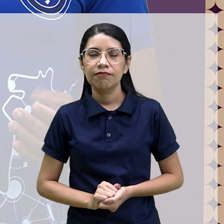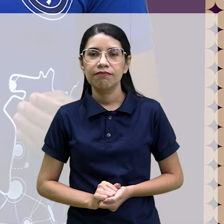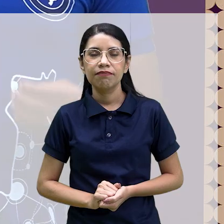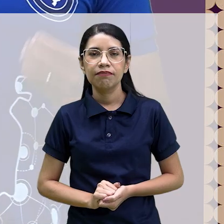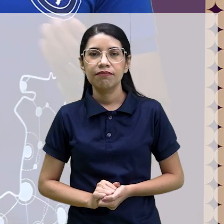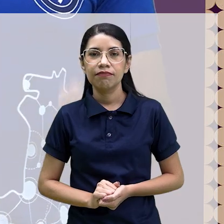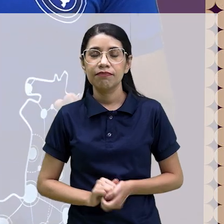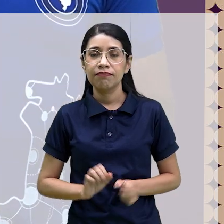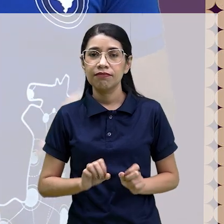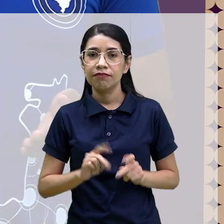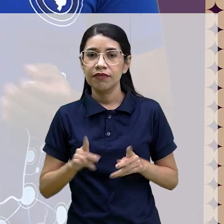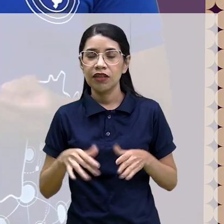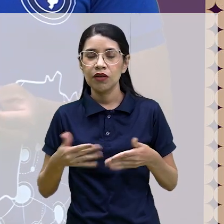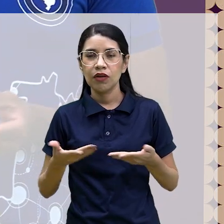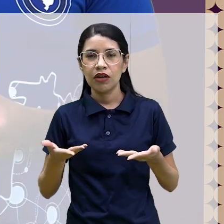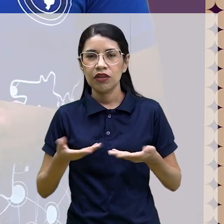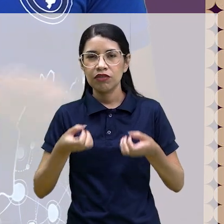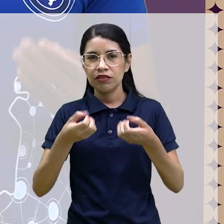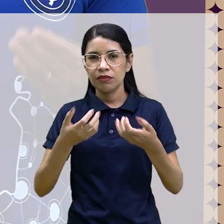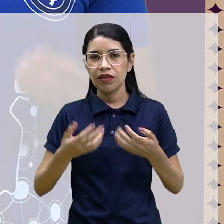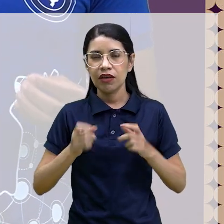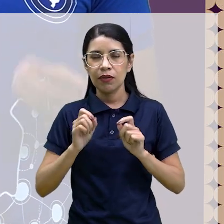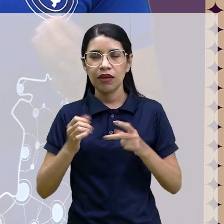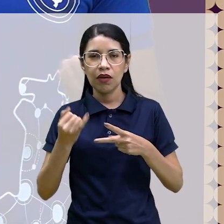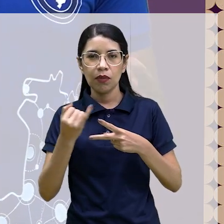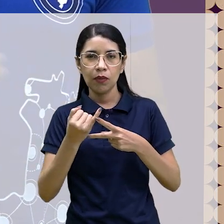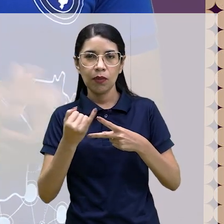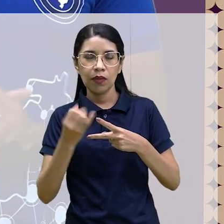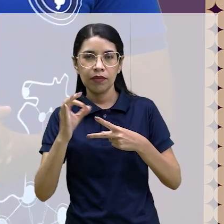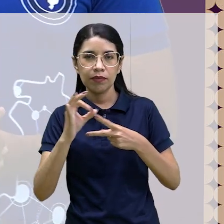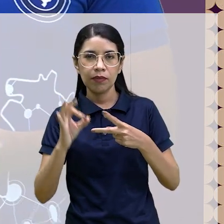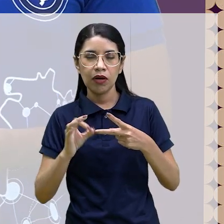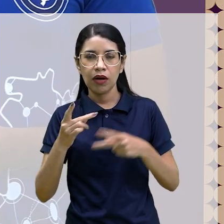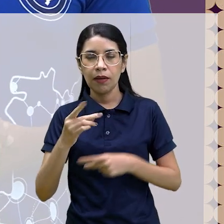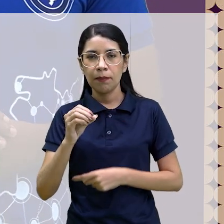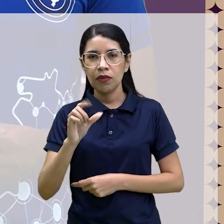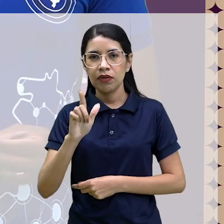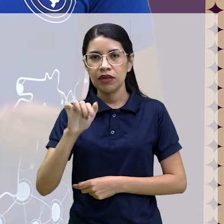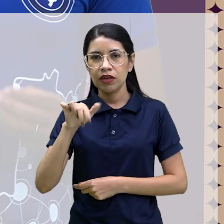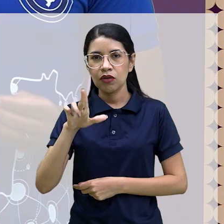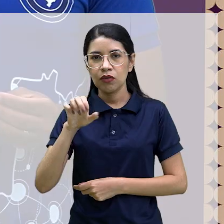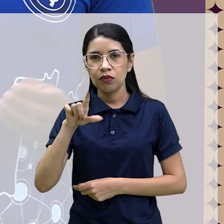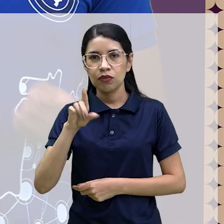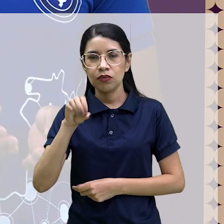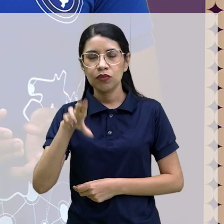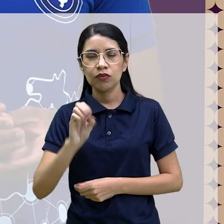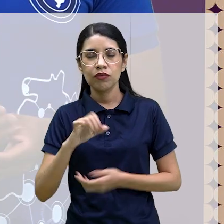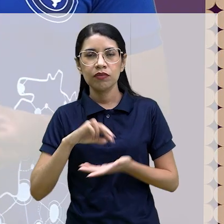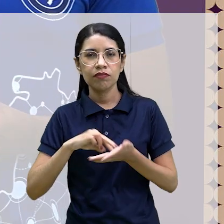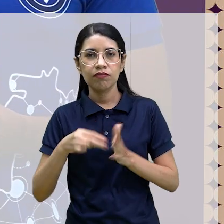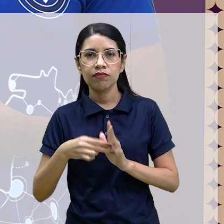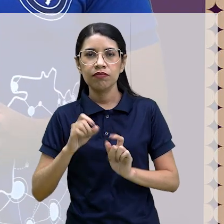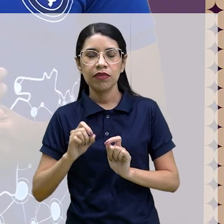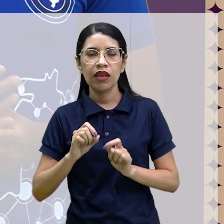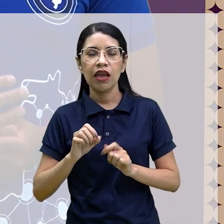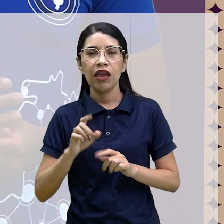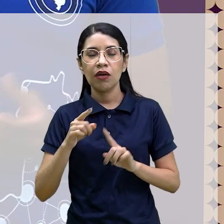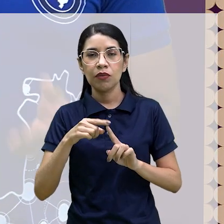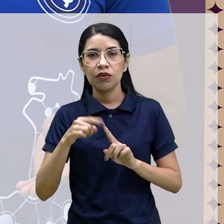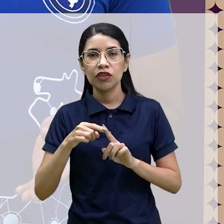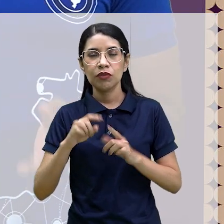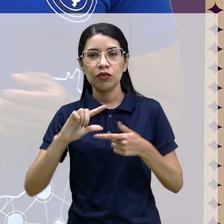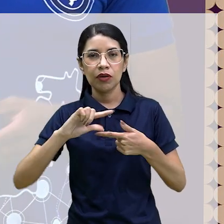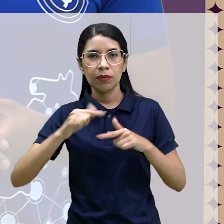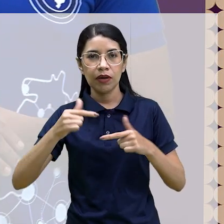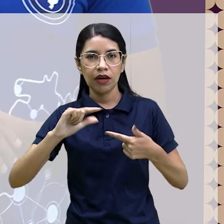Muito bem, vamos falar sobre os polígonos. E o que é um polígono? Um polígono é uma figura